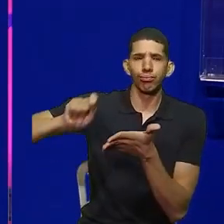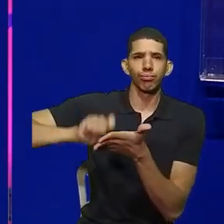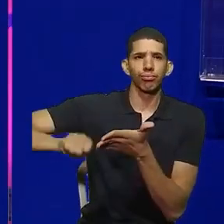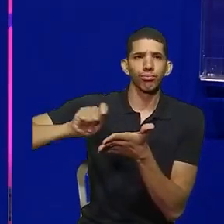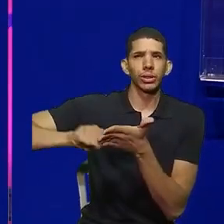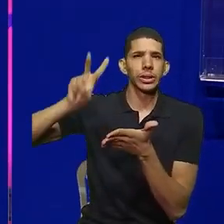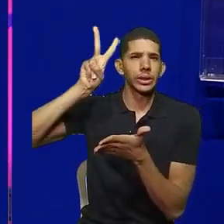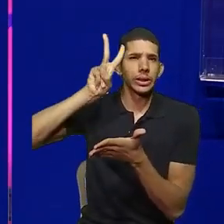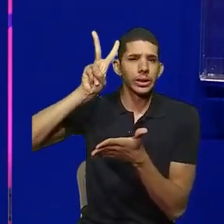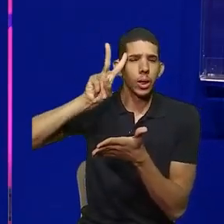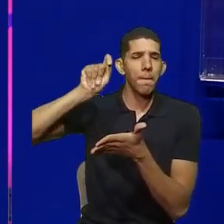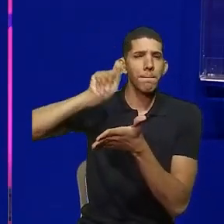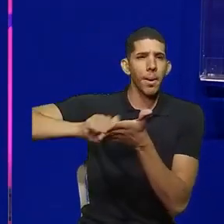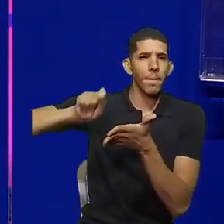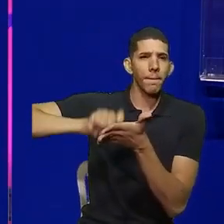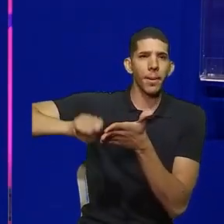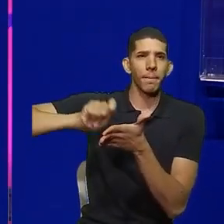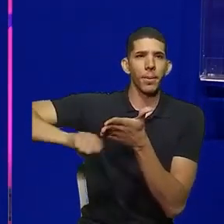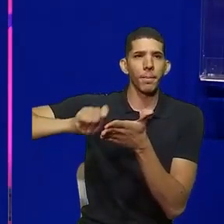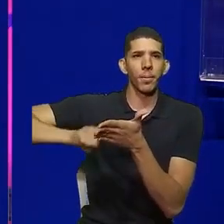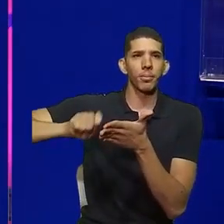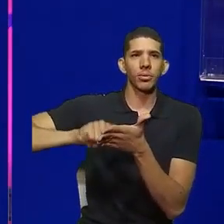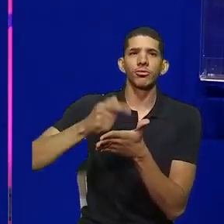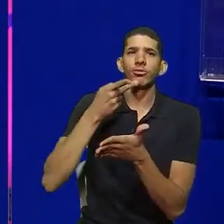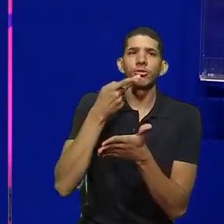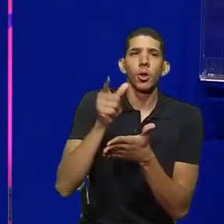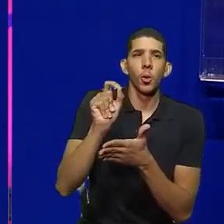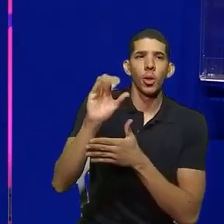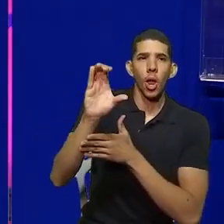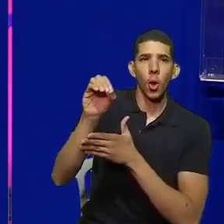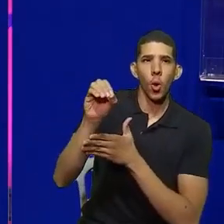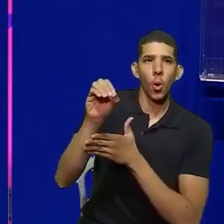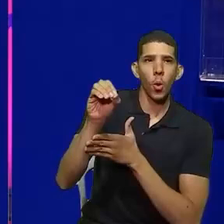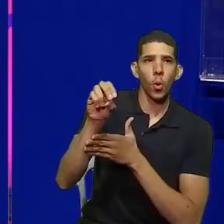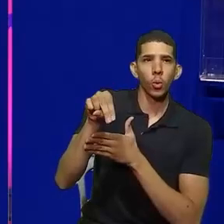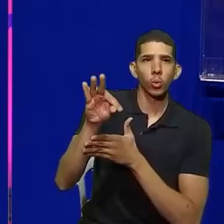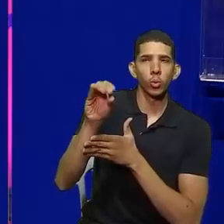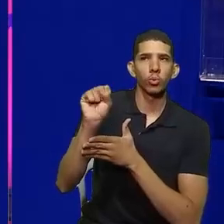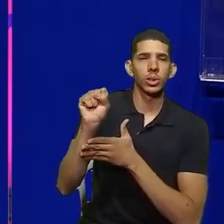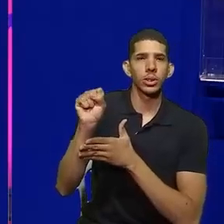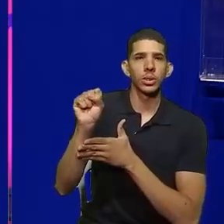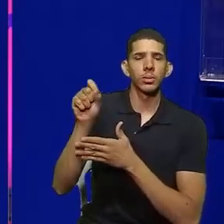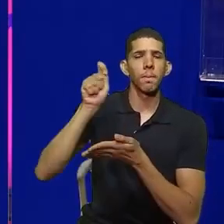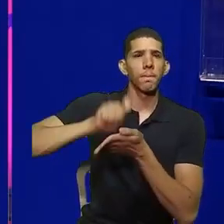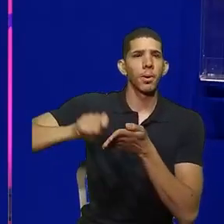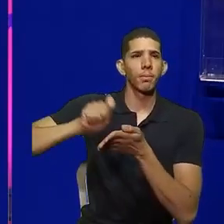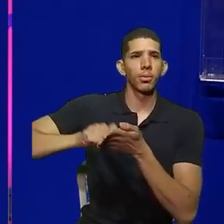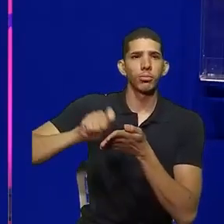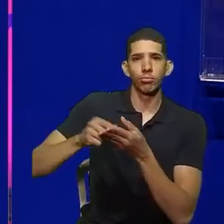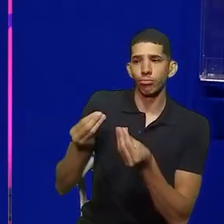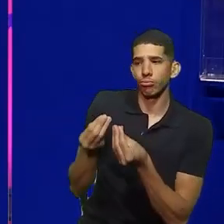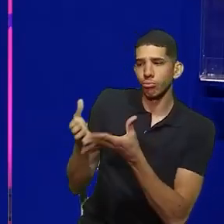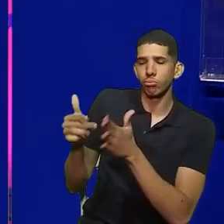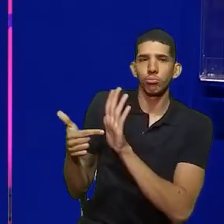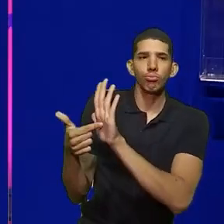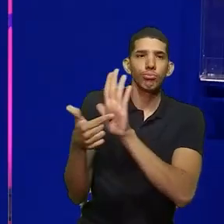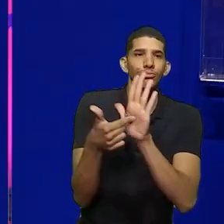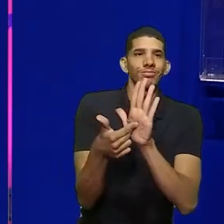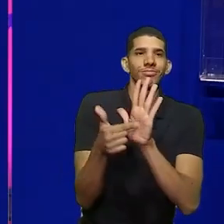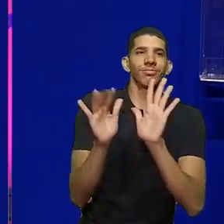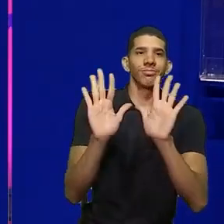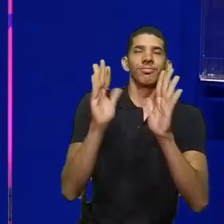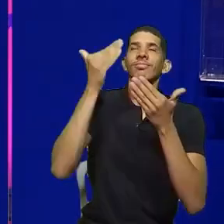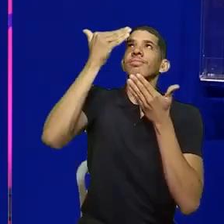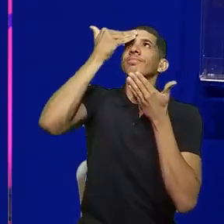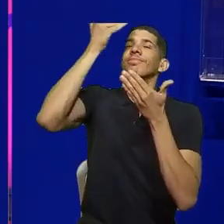hora. Então, eu fiz um tanto de contos, contos que fala, né, Conceição? E mandei, e graças a Deus,